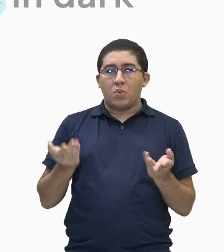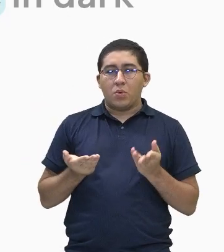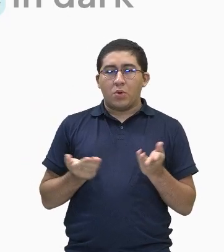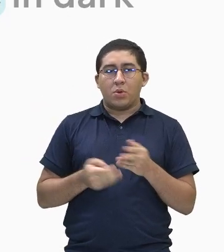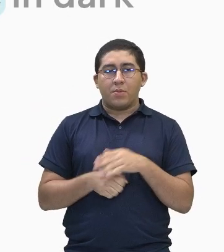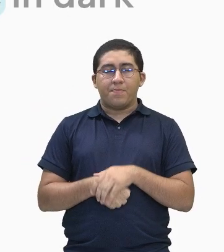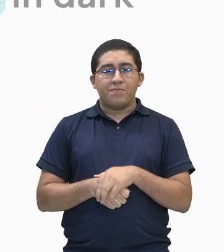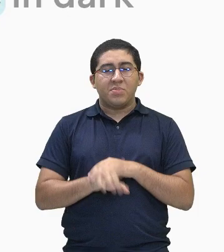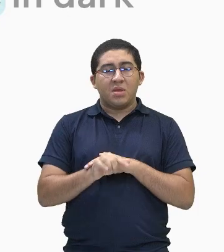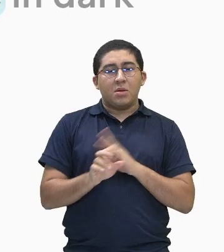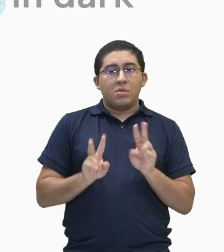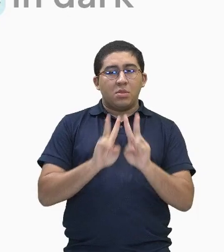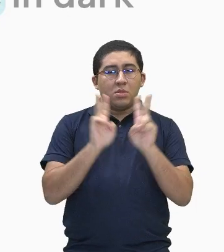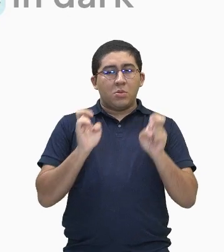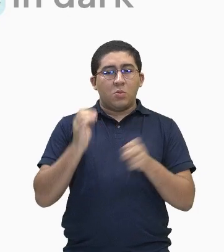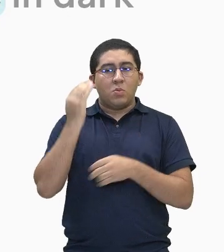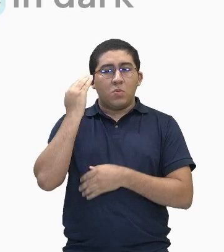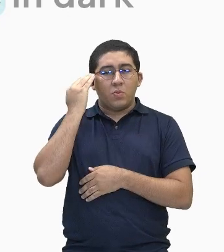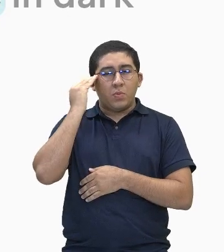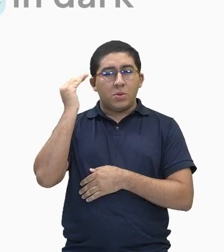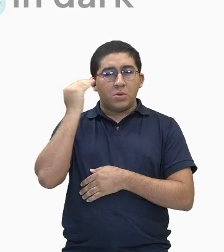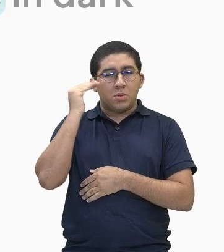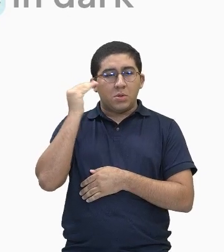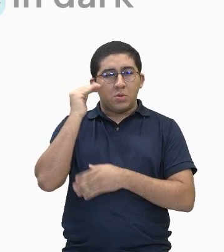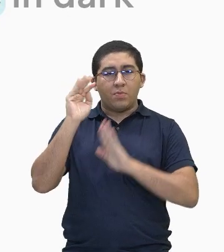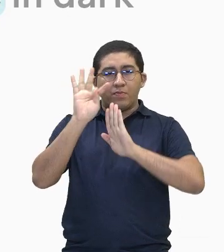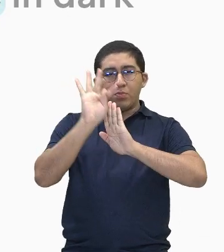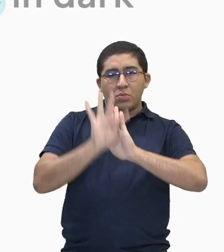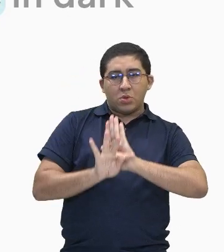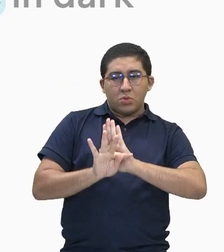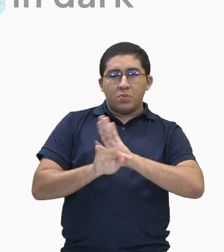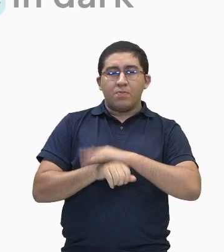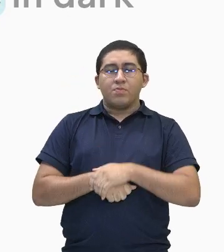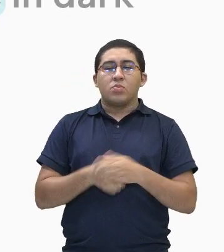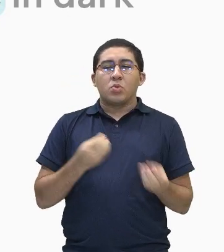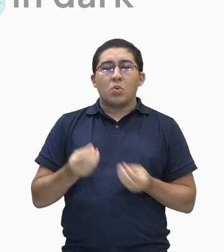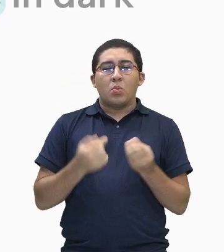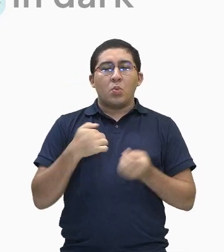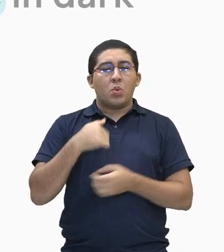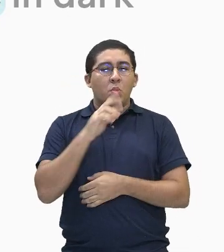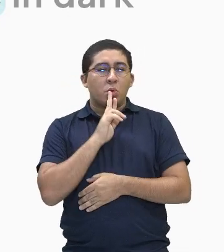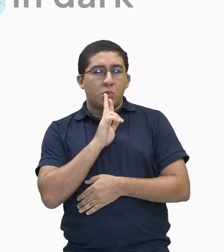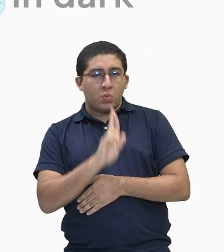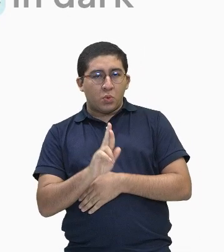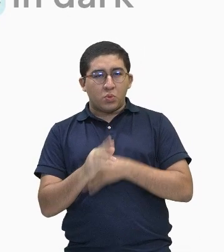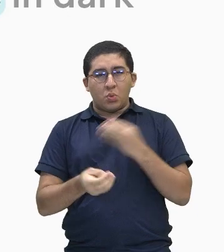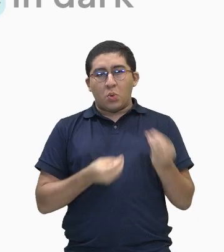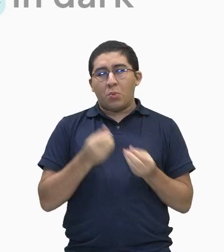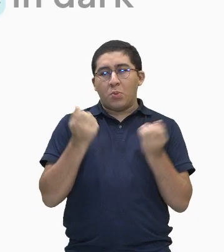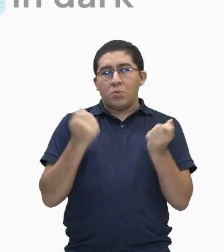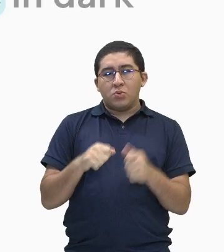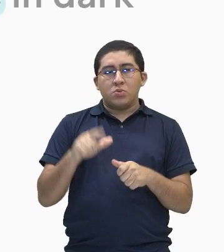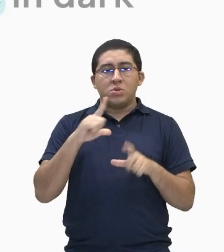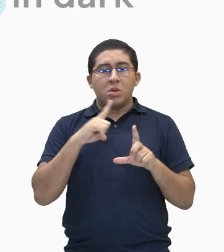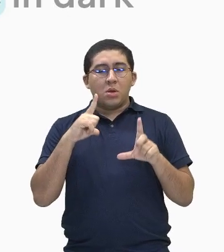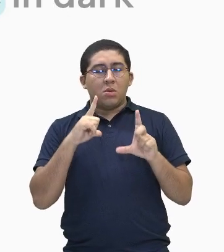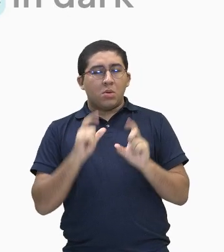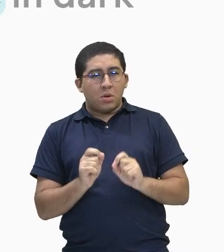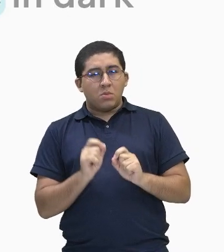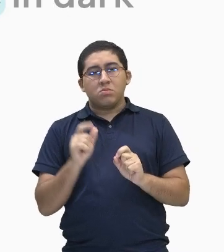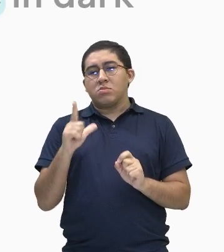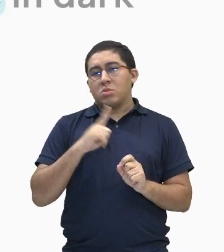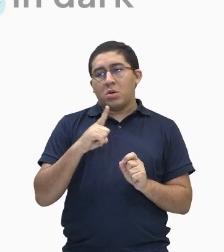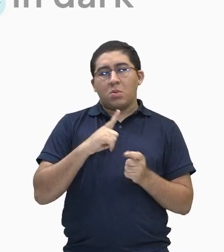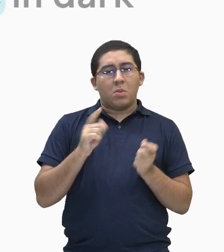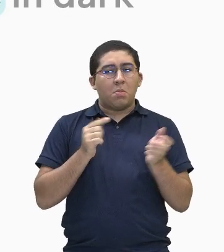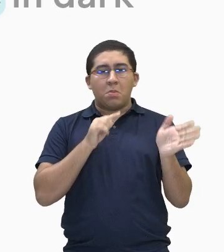da compreensão de textos, né? Como é que eu respondo, como é que eu posso resolver uma